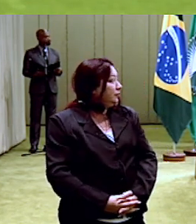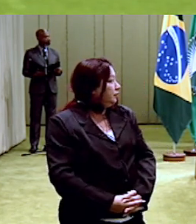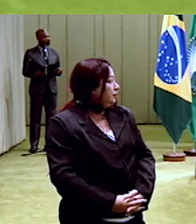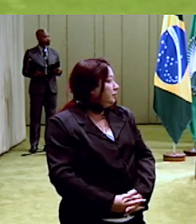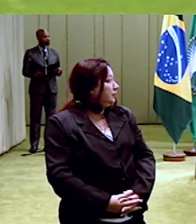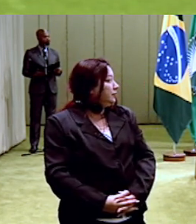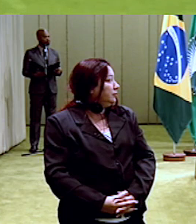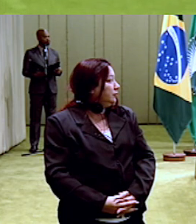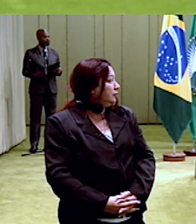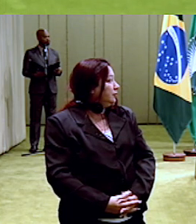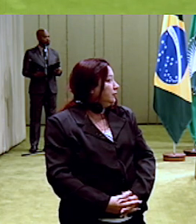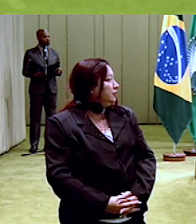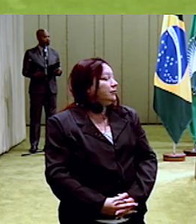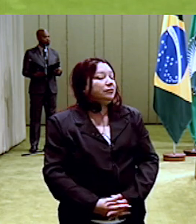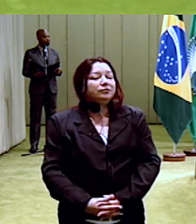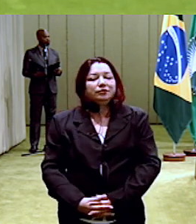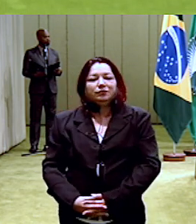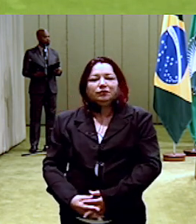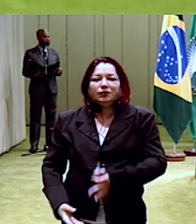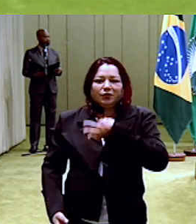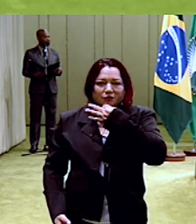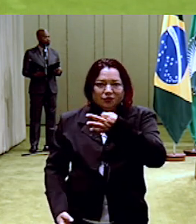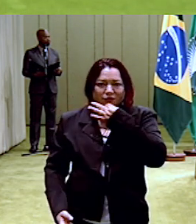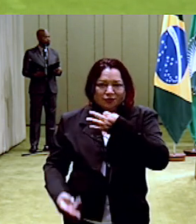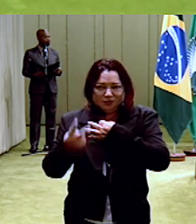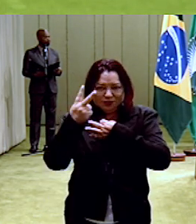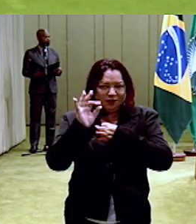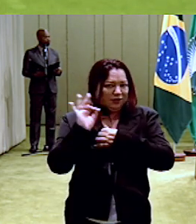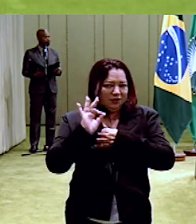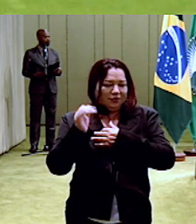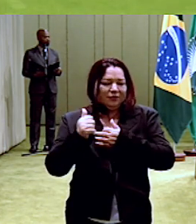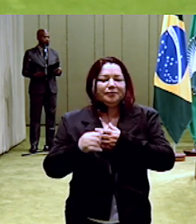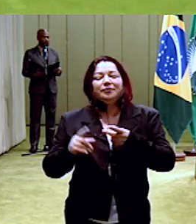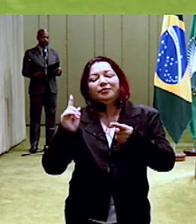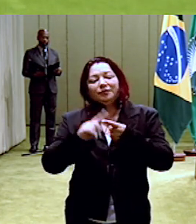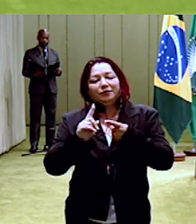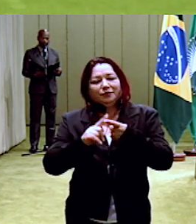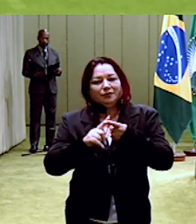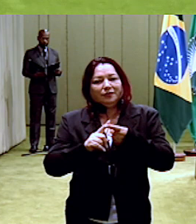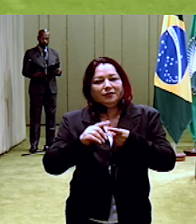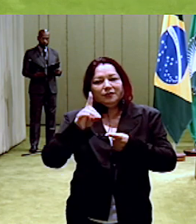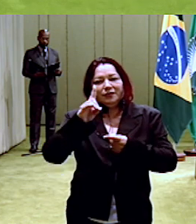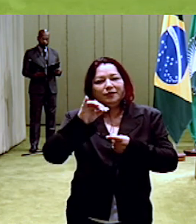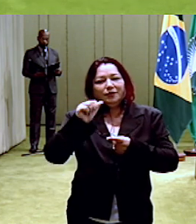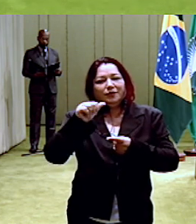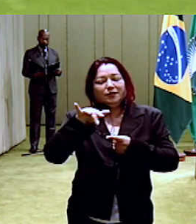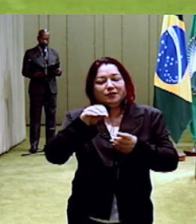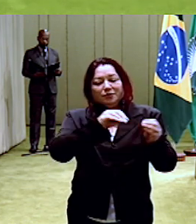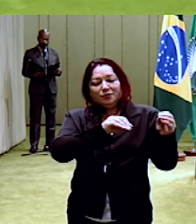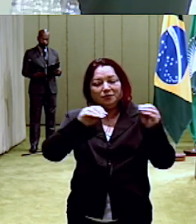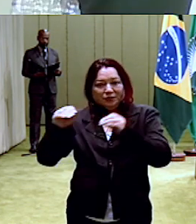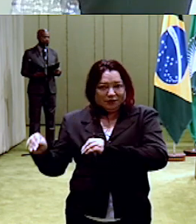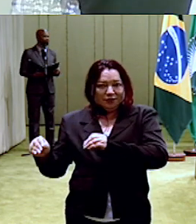obrigado, senhora Rita Cristina. Gostaria de fazer dois comentários rapidíssimos. Primeiro, em relação à diáspora, que foi mencionada,